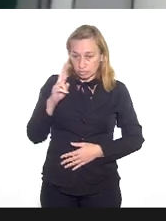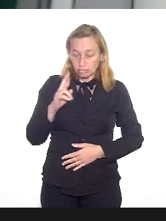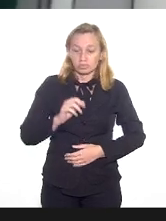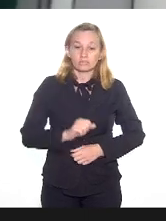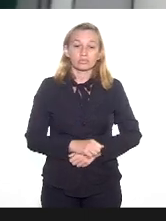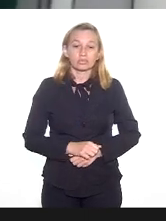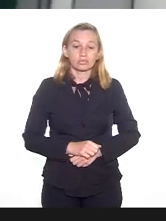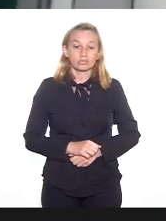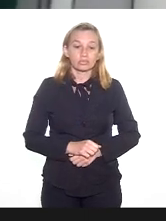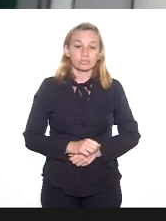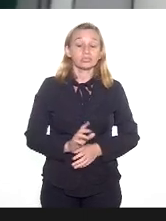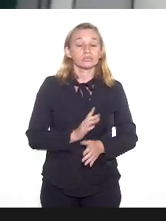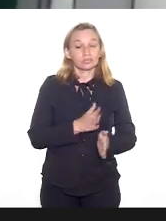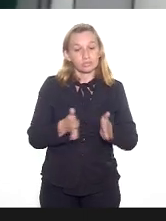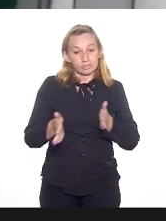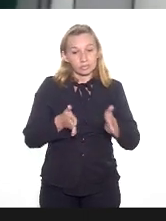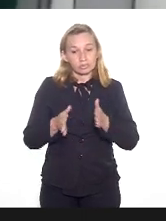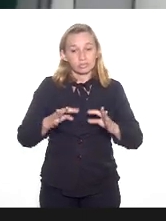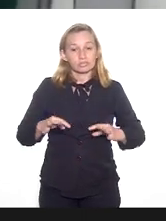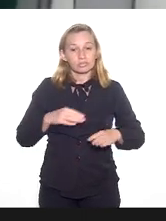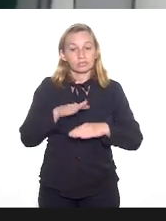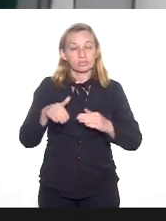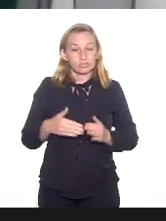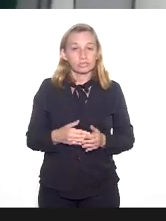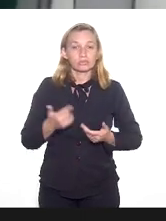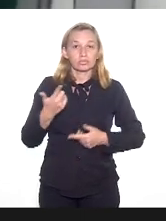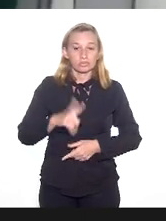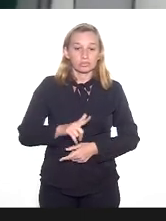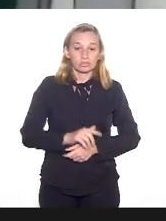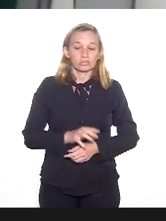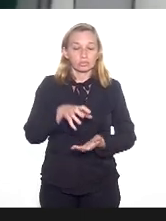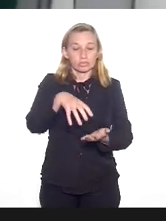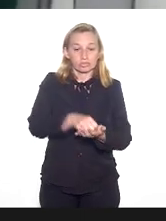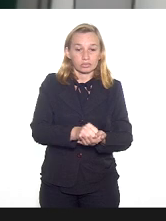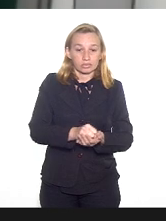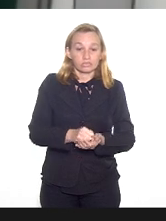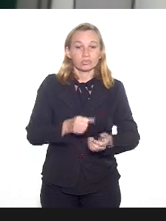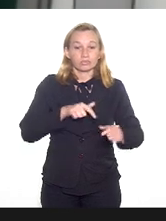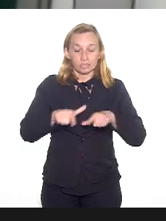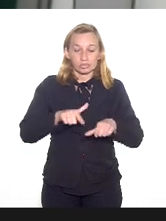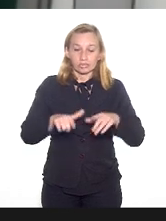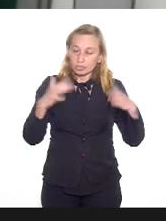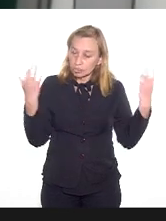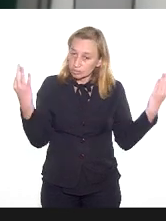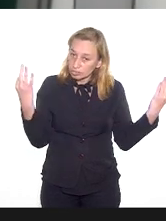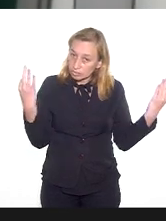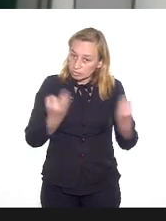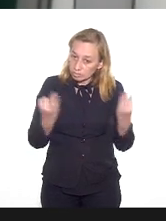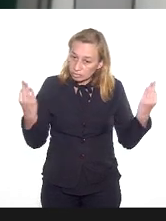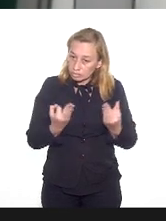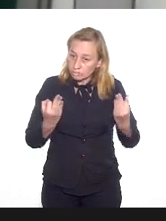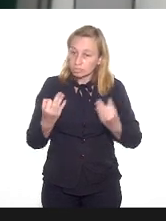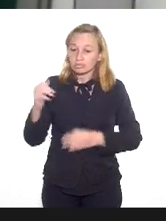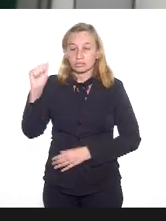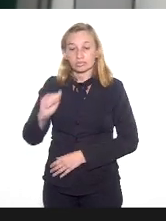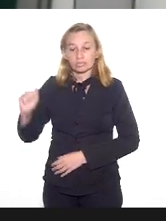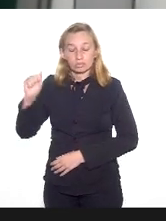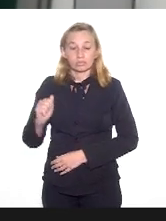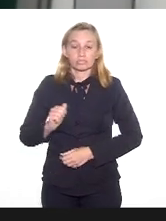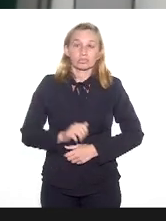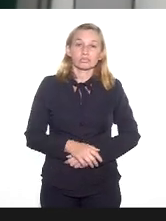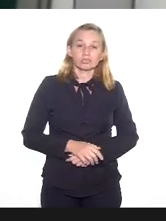enfim, esse período todo. E, de novo, registrar o trabalho primoroso das nossas assessorias, sem o